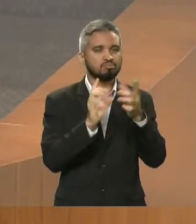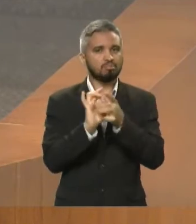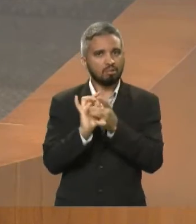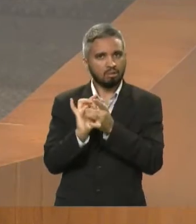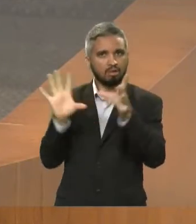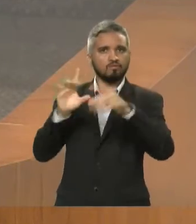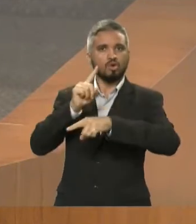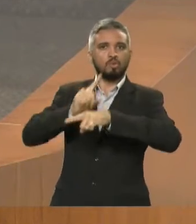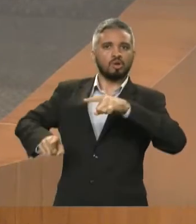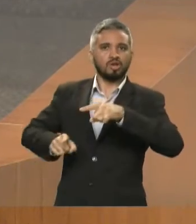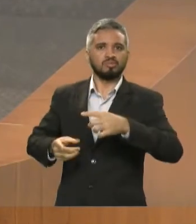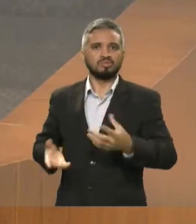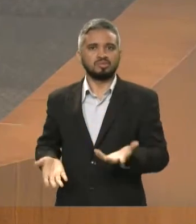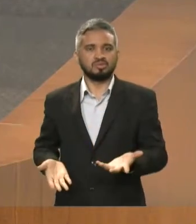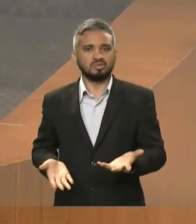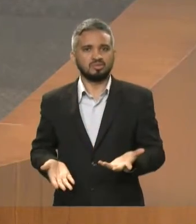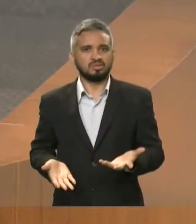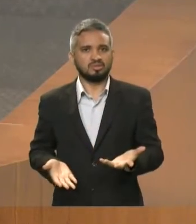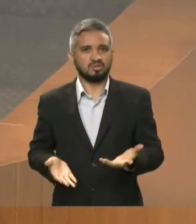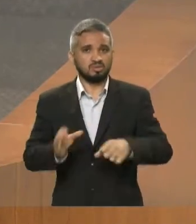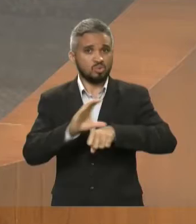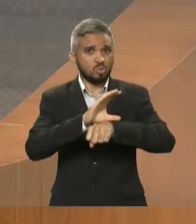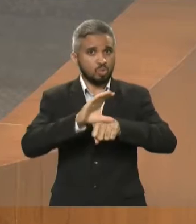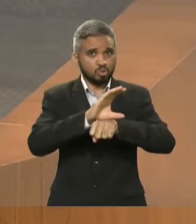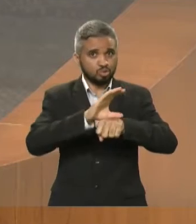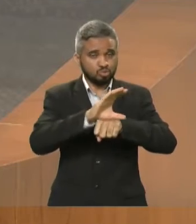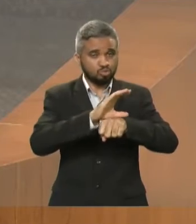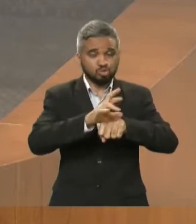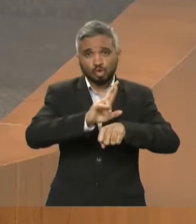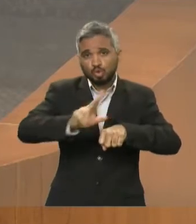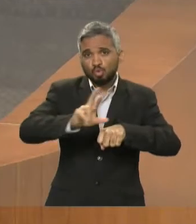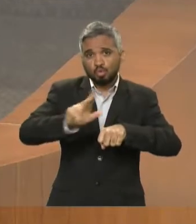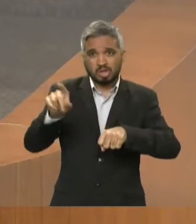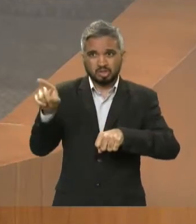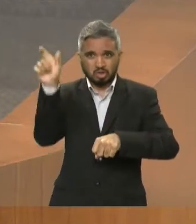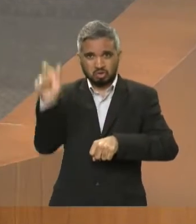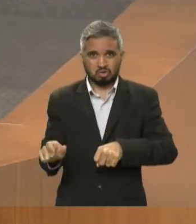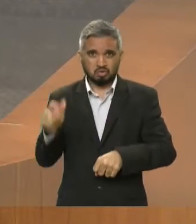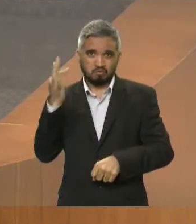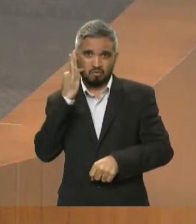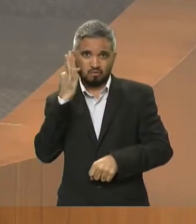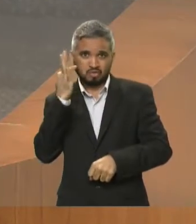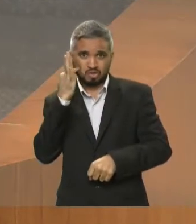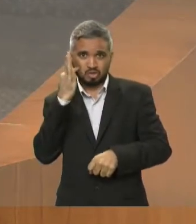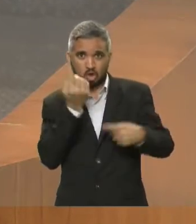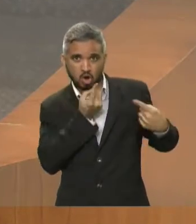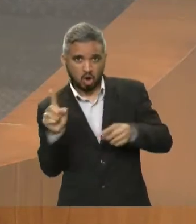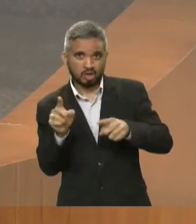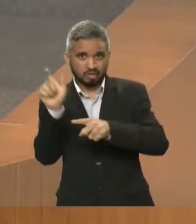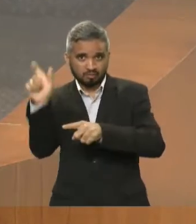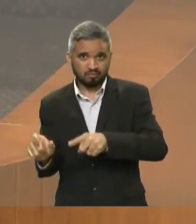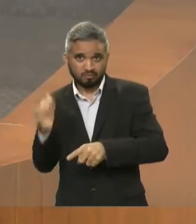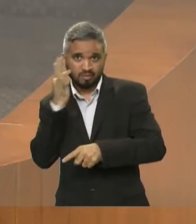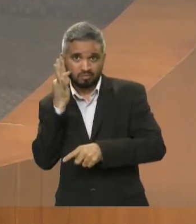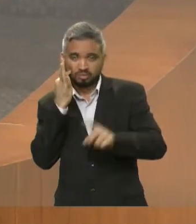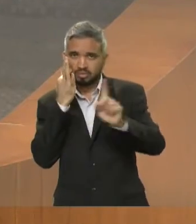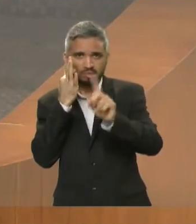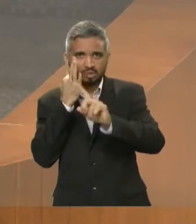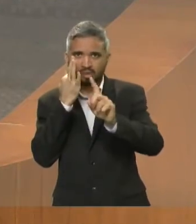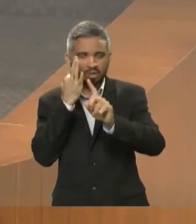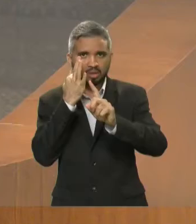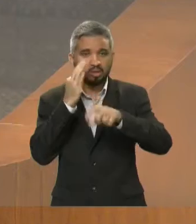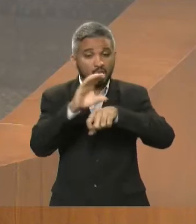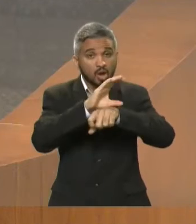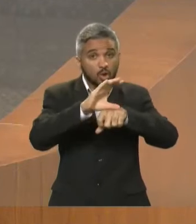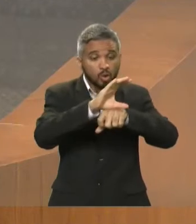freio, criou a marra. Não é para Flávio Dino, é para qualquer governador que quiser ser autoritário, que quiser passar por